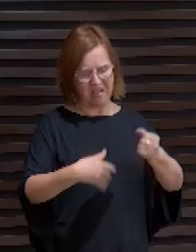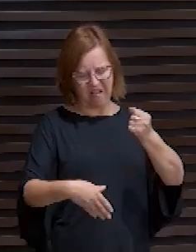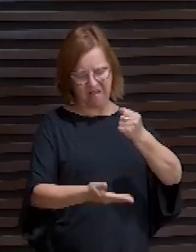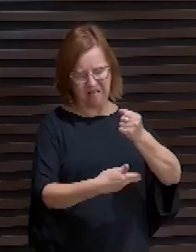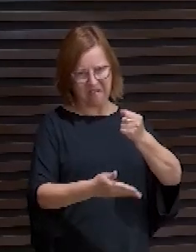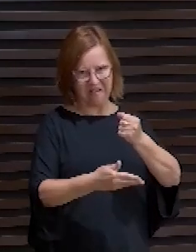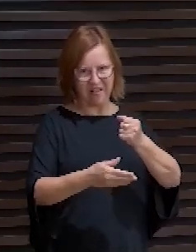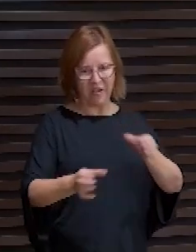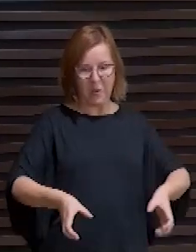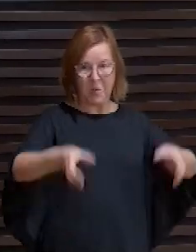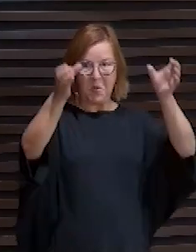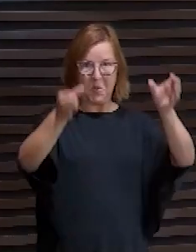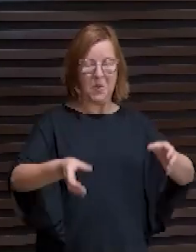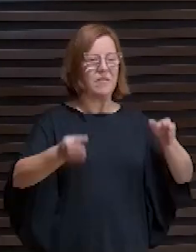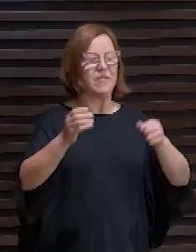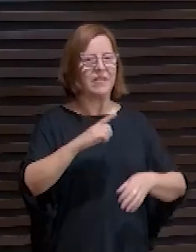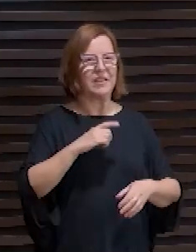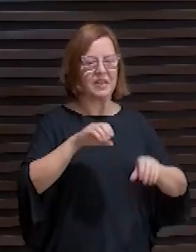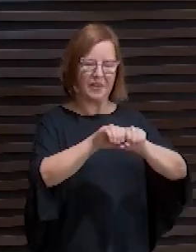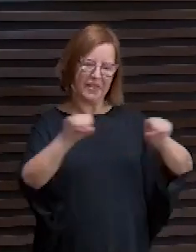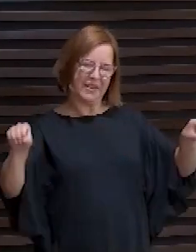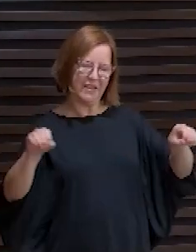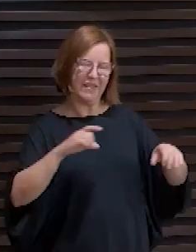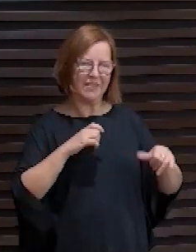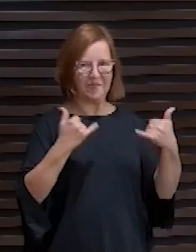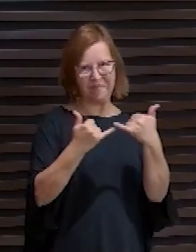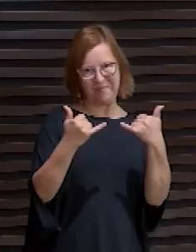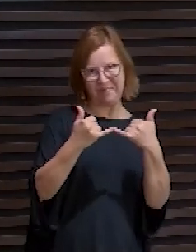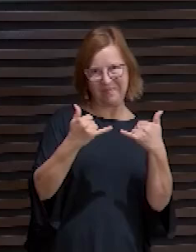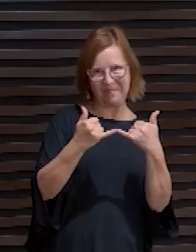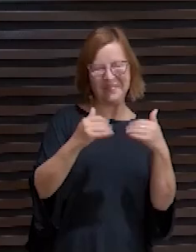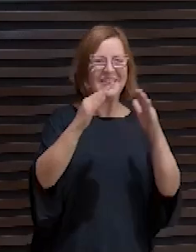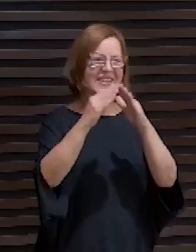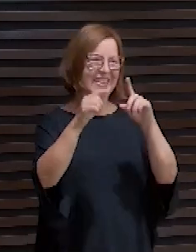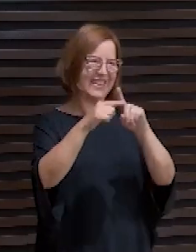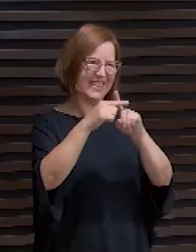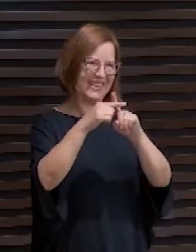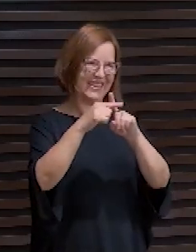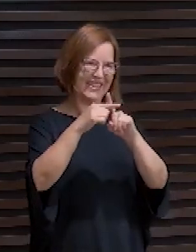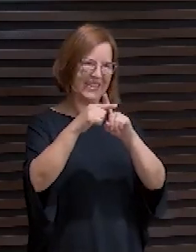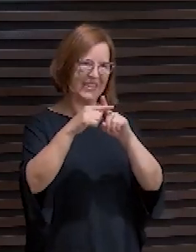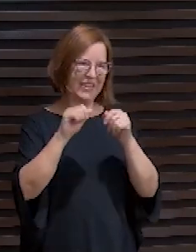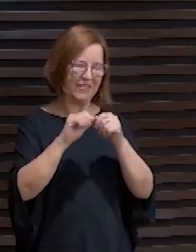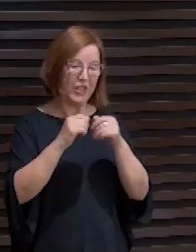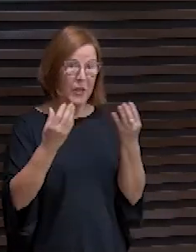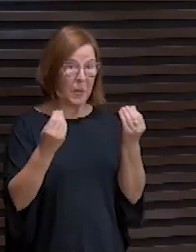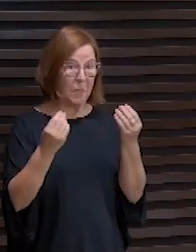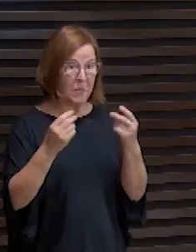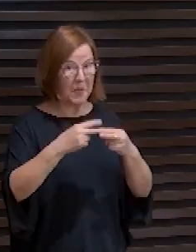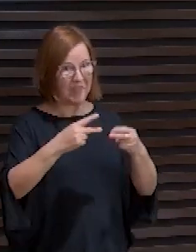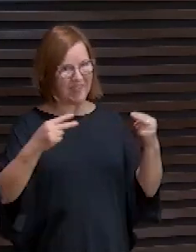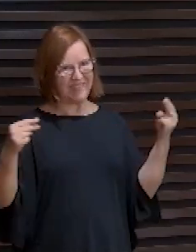e vigas, tem canos, tem parte elétrica. A igreja é composta de muitos